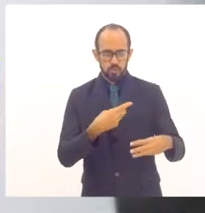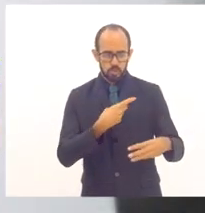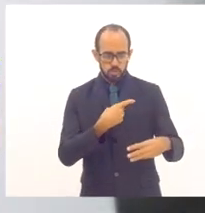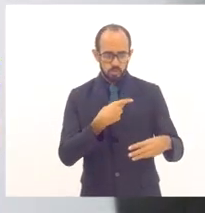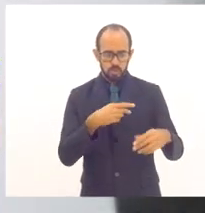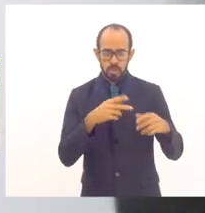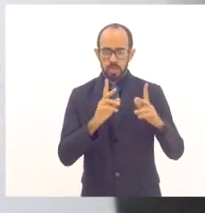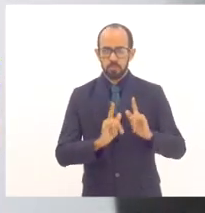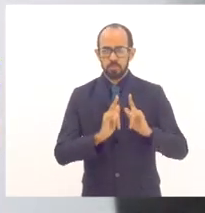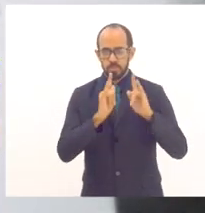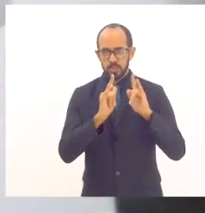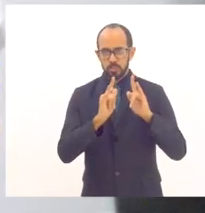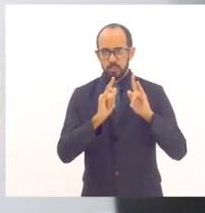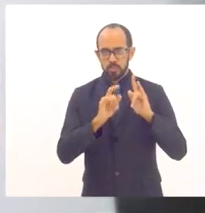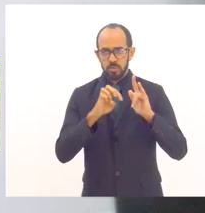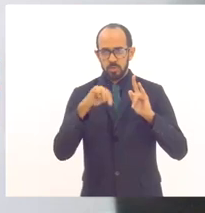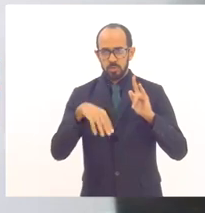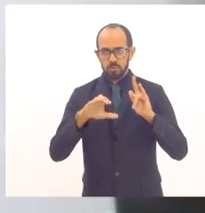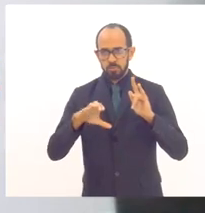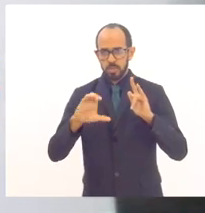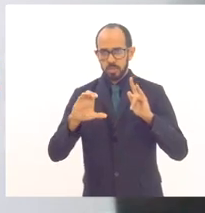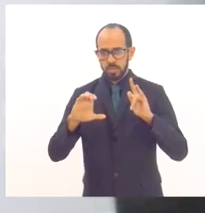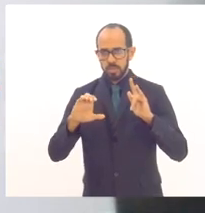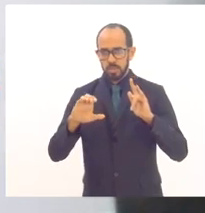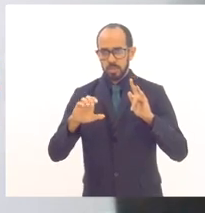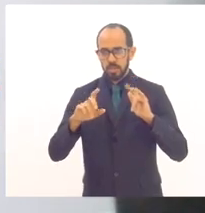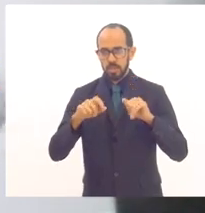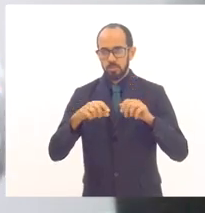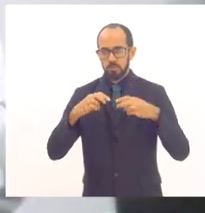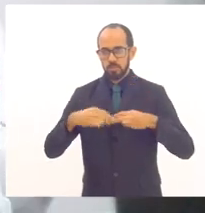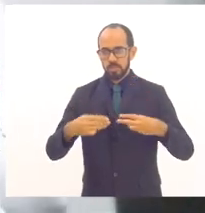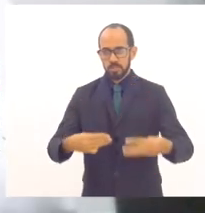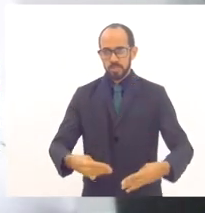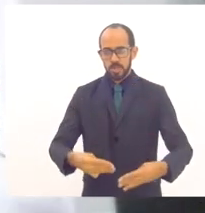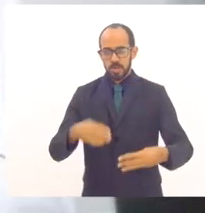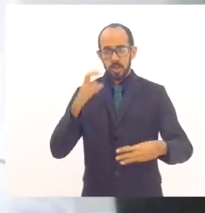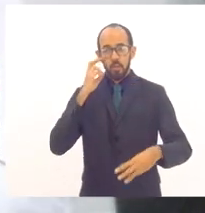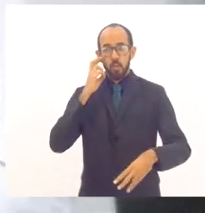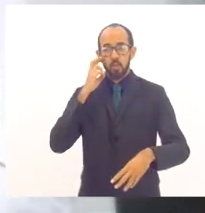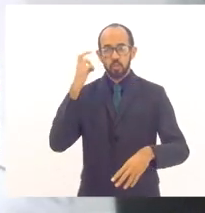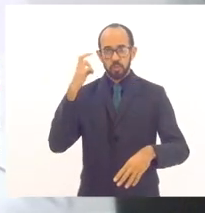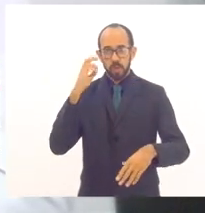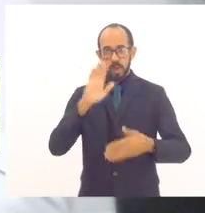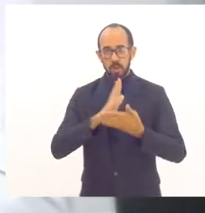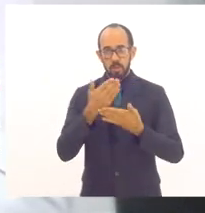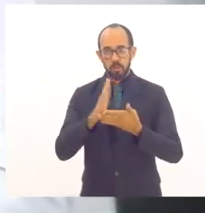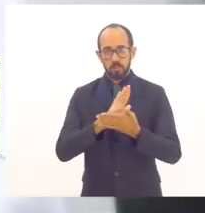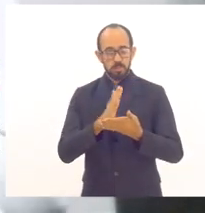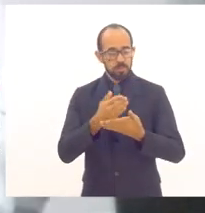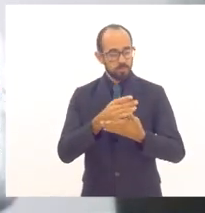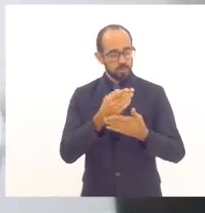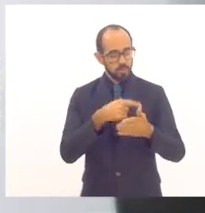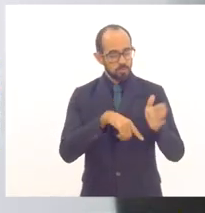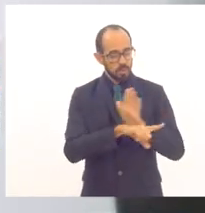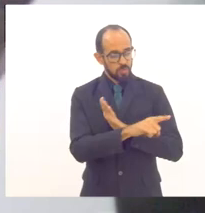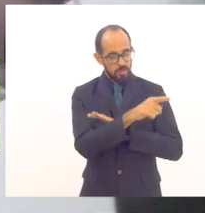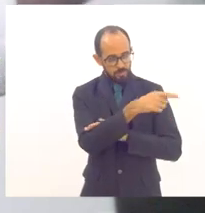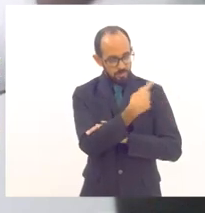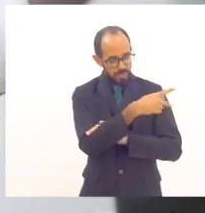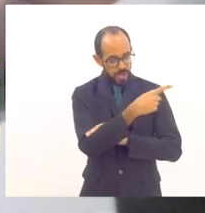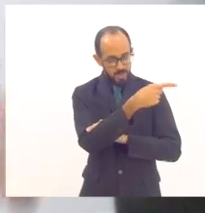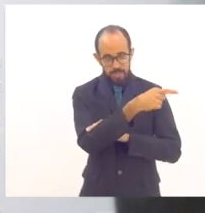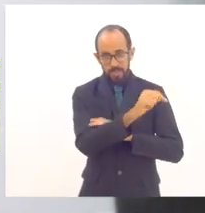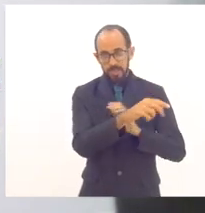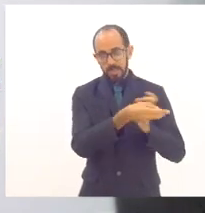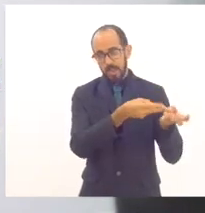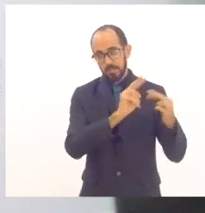Gil porque o meu nome é Mink, é o mesmo nome do Ministério da Cultura. E algumas pessoas iam atrás dele e encaminhavam para mim. Aí eu brincava, eu